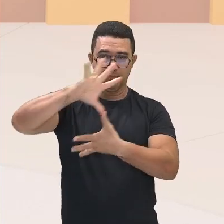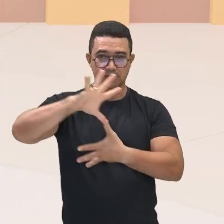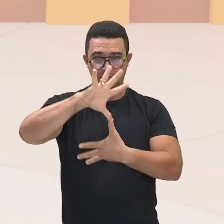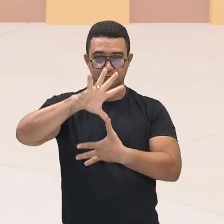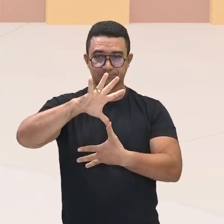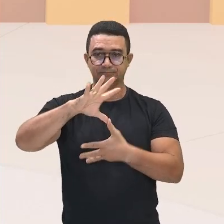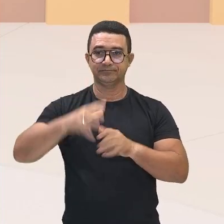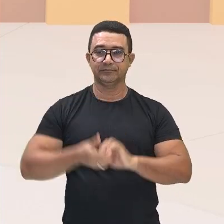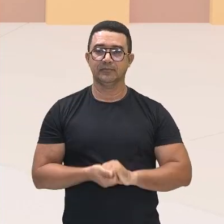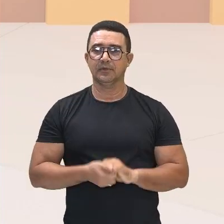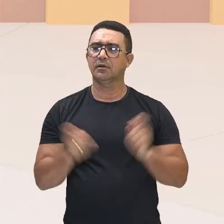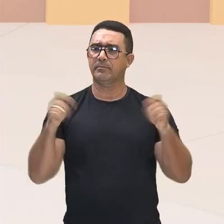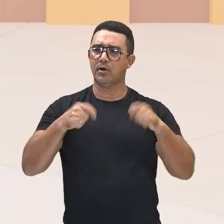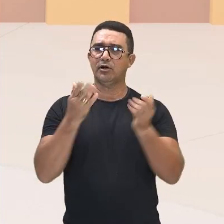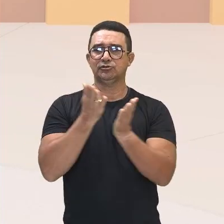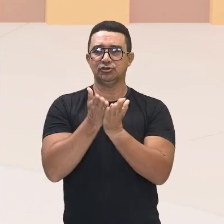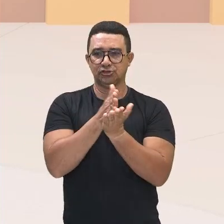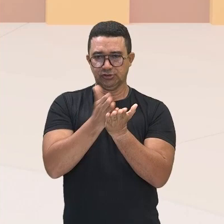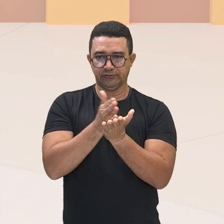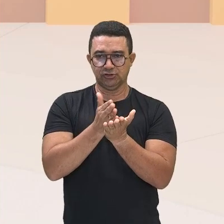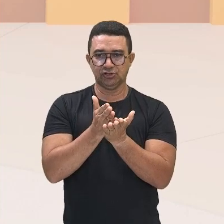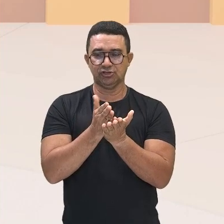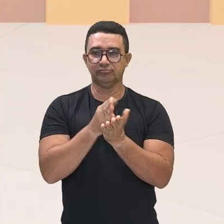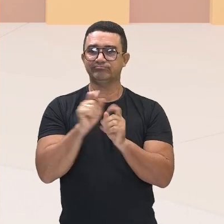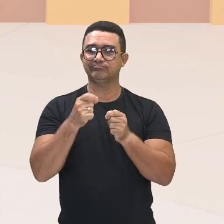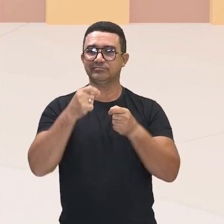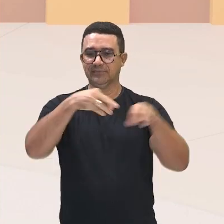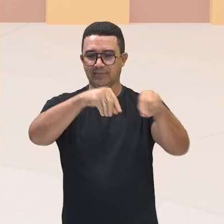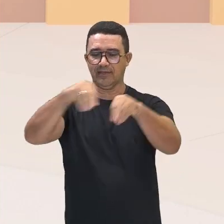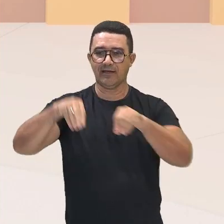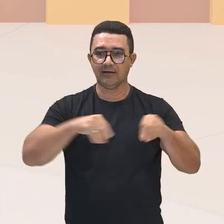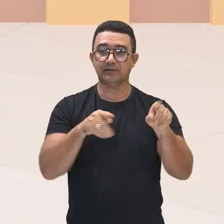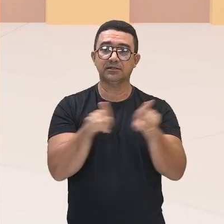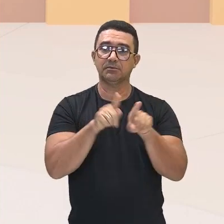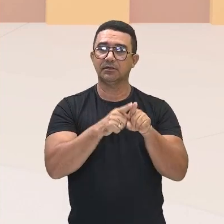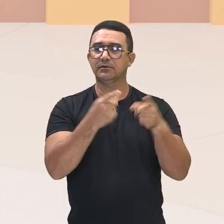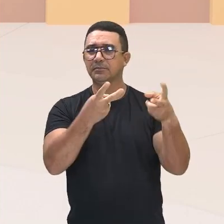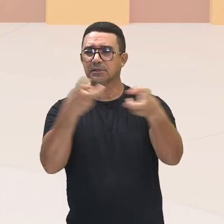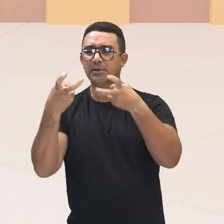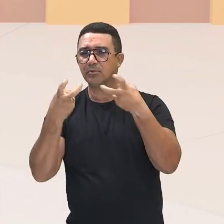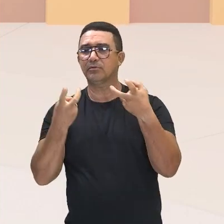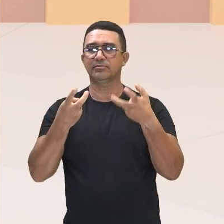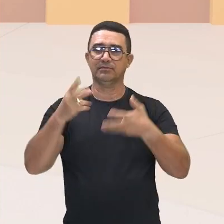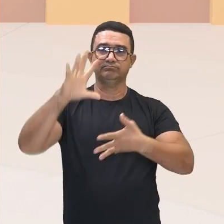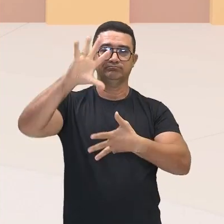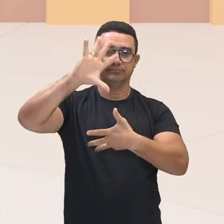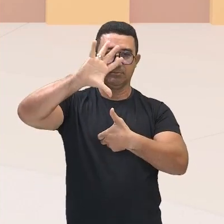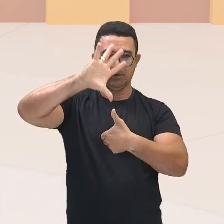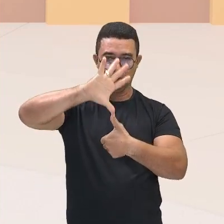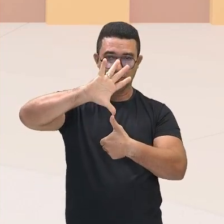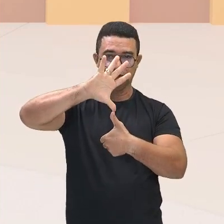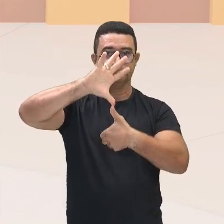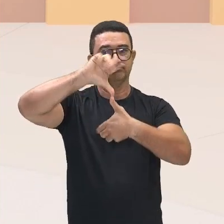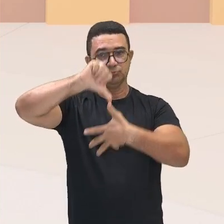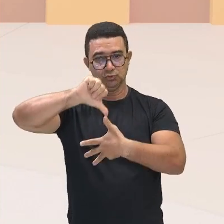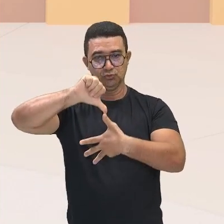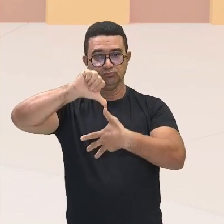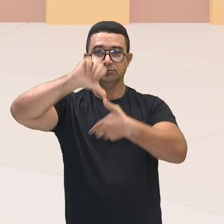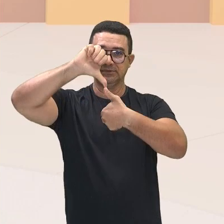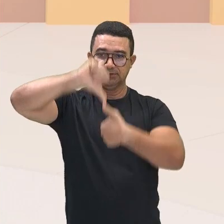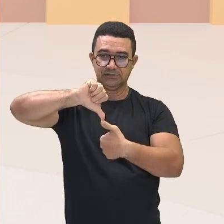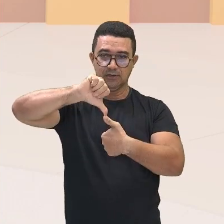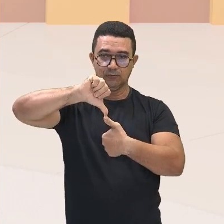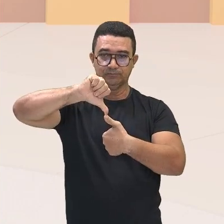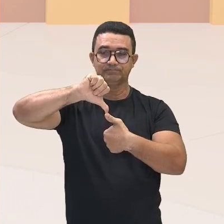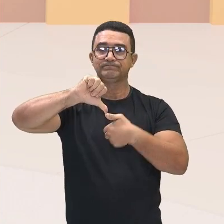pelo critério geográfico, ou seja, distribuição das terras, e verificamos a América do Norte, a América Central e a América do Sul.